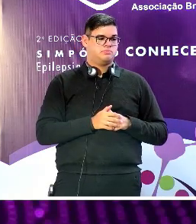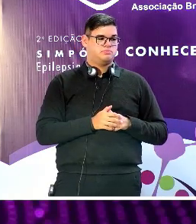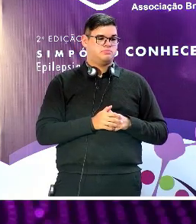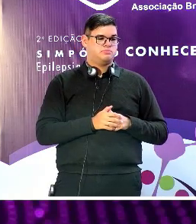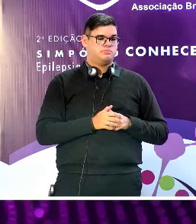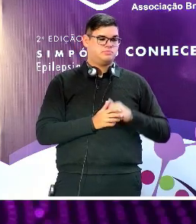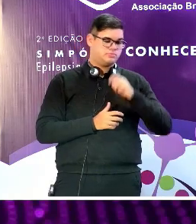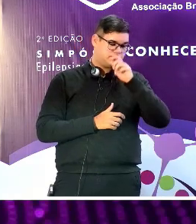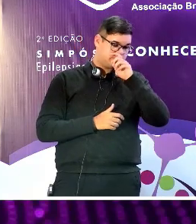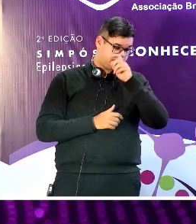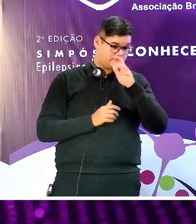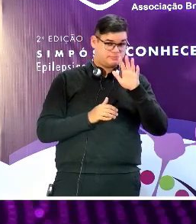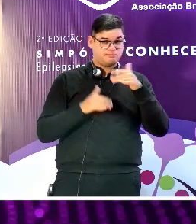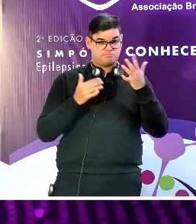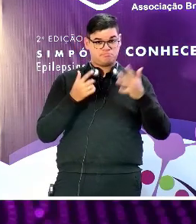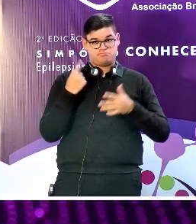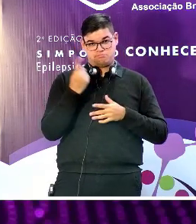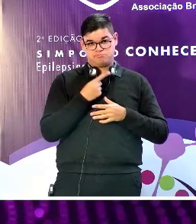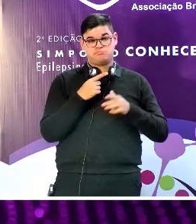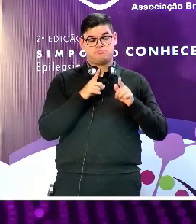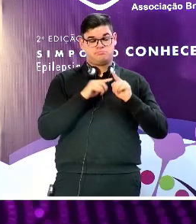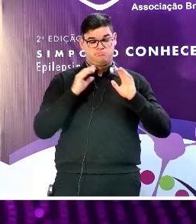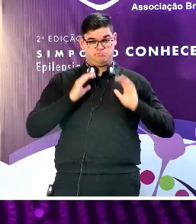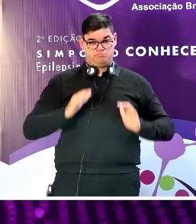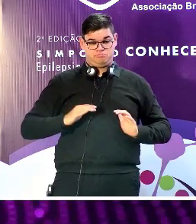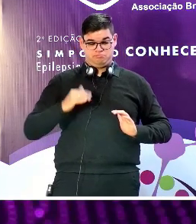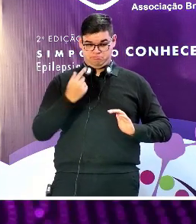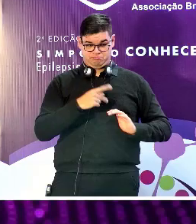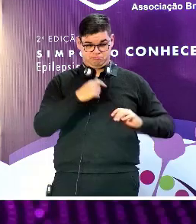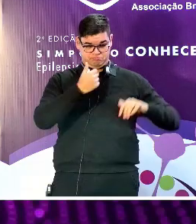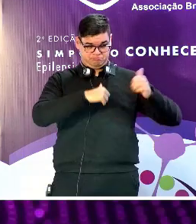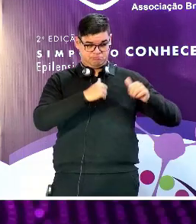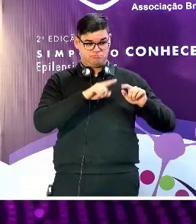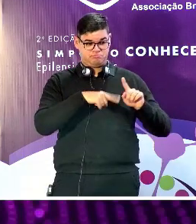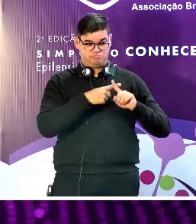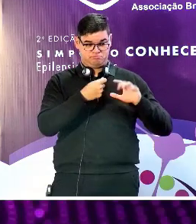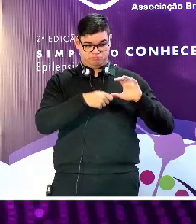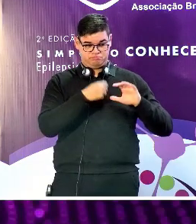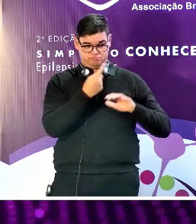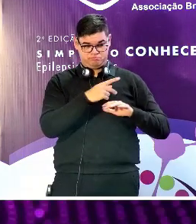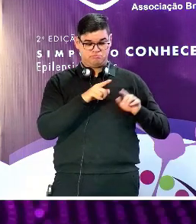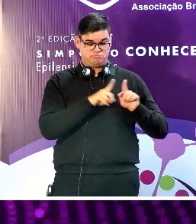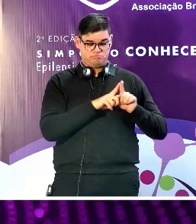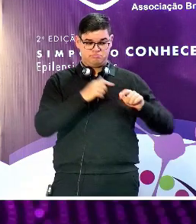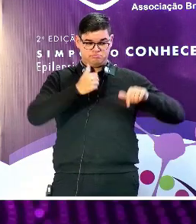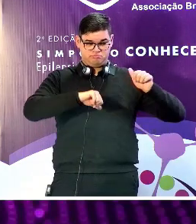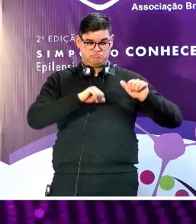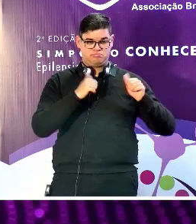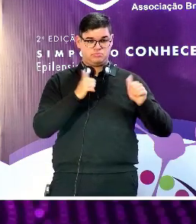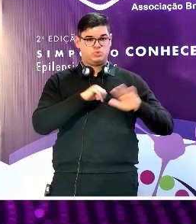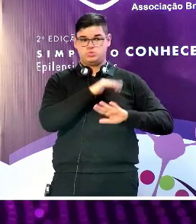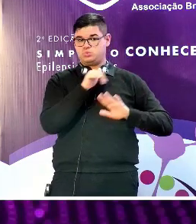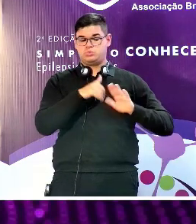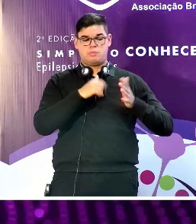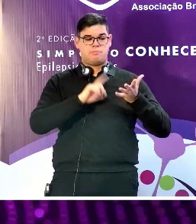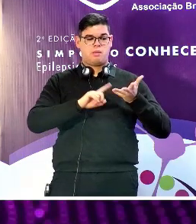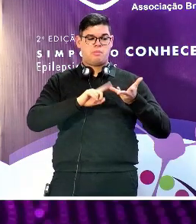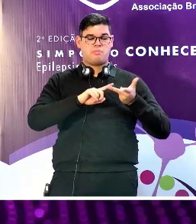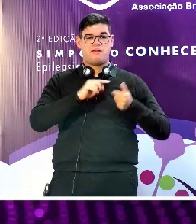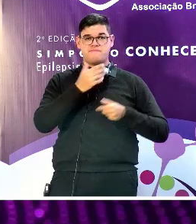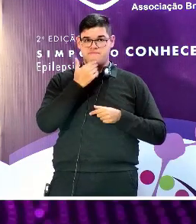eletroencefalografia. Então, a gente avalia o comportamento e o vídeo EEG também deles, ok? Então, não é um modelo